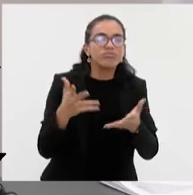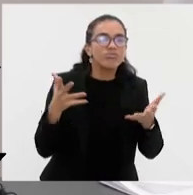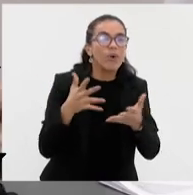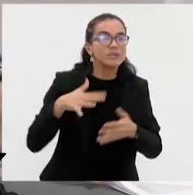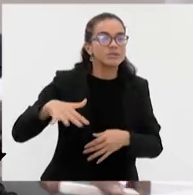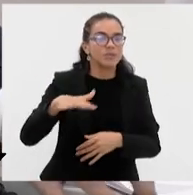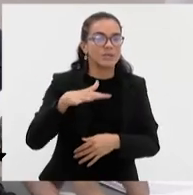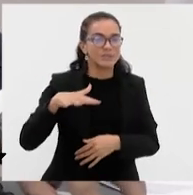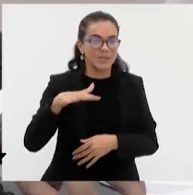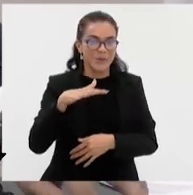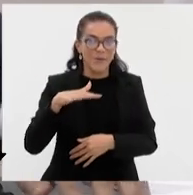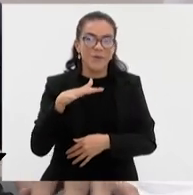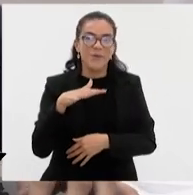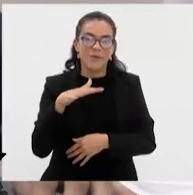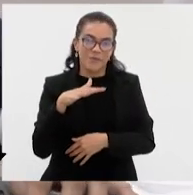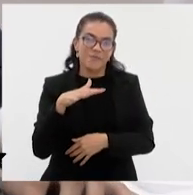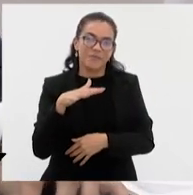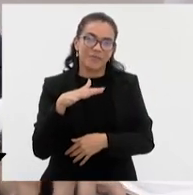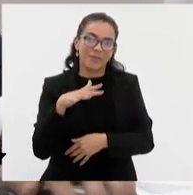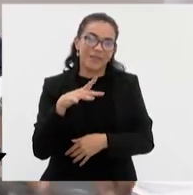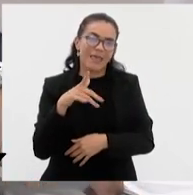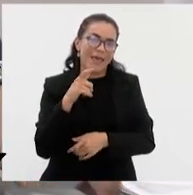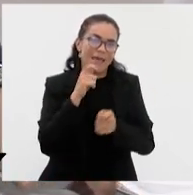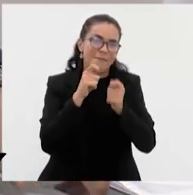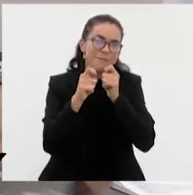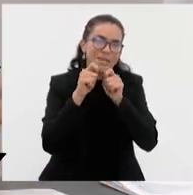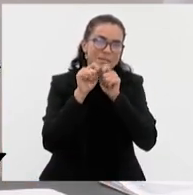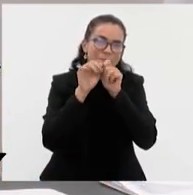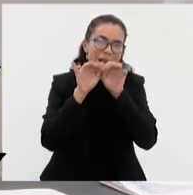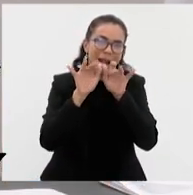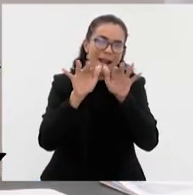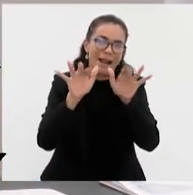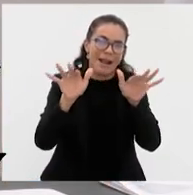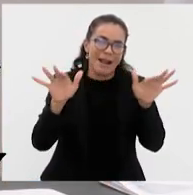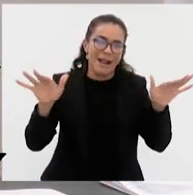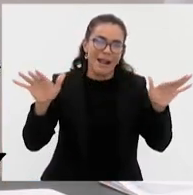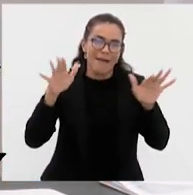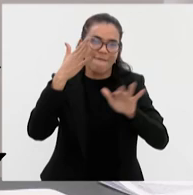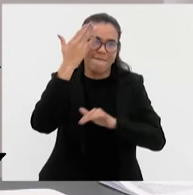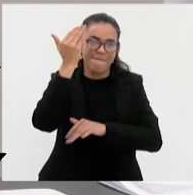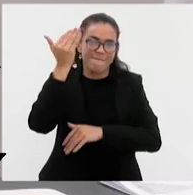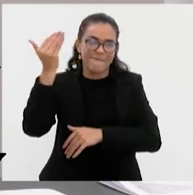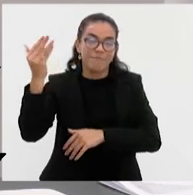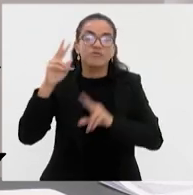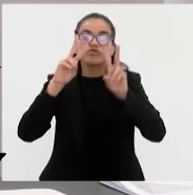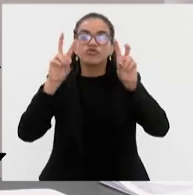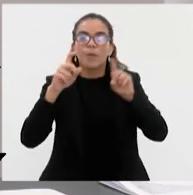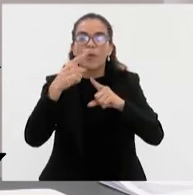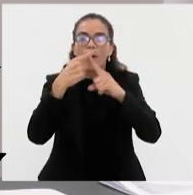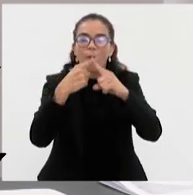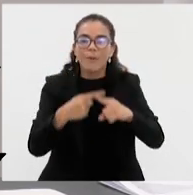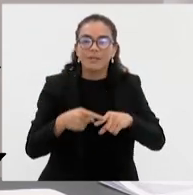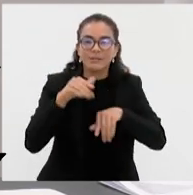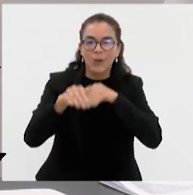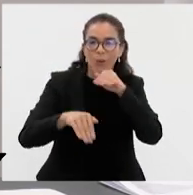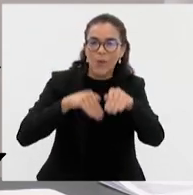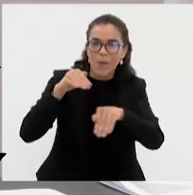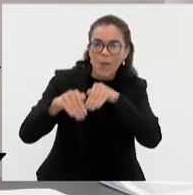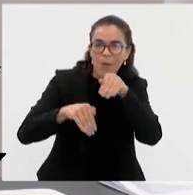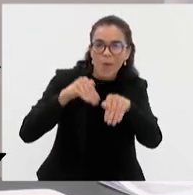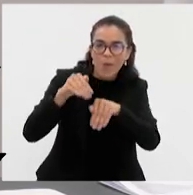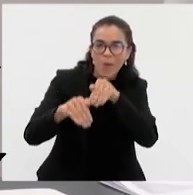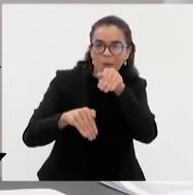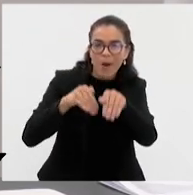caso, foi um caso que tomou boa parte da imprensa, da discussão na imprensa, acerca de uma competição de natação em